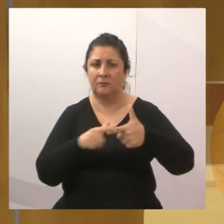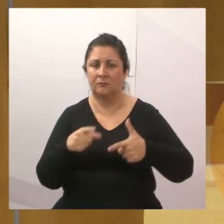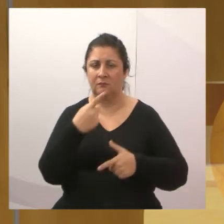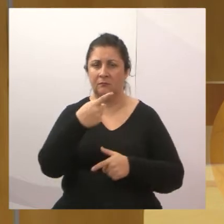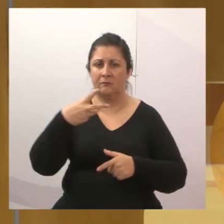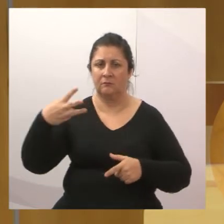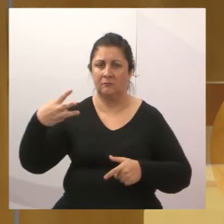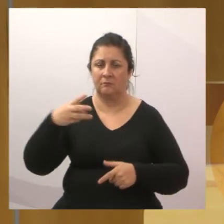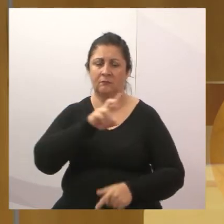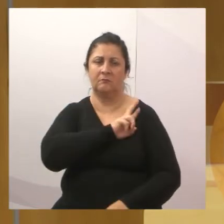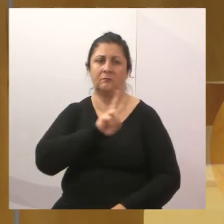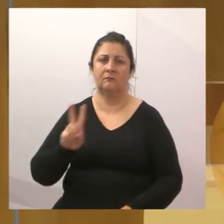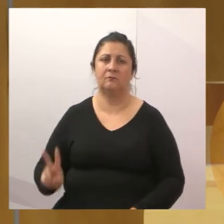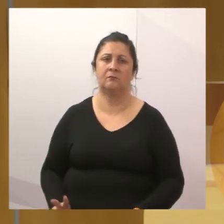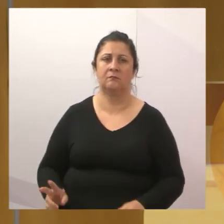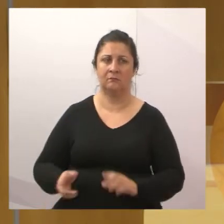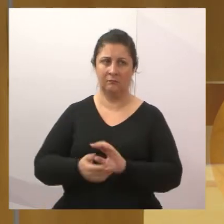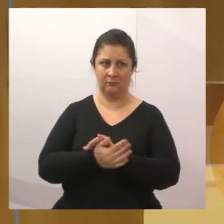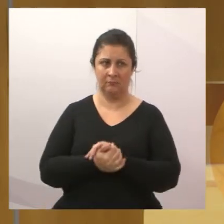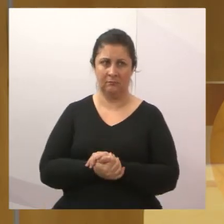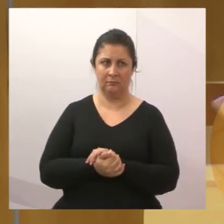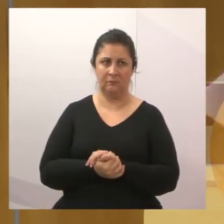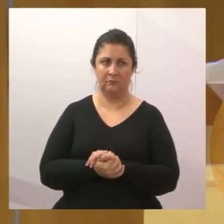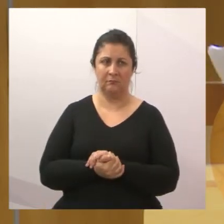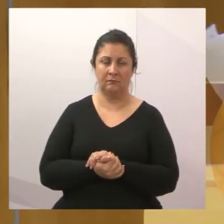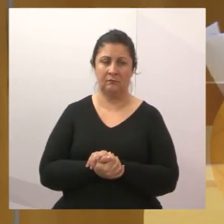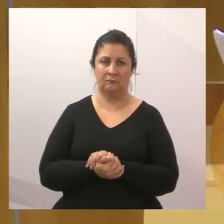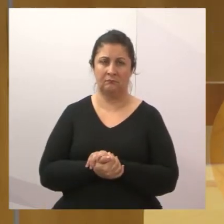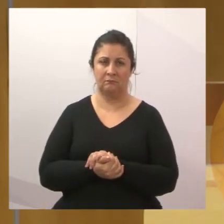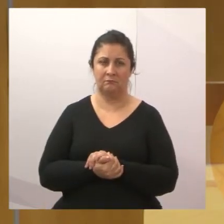13 vereadores. Então, ficou,